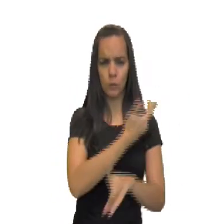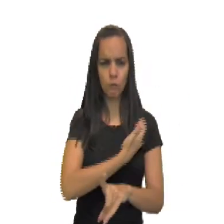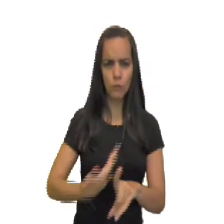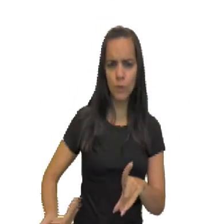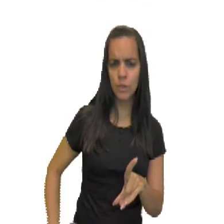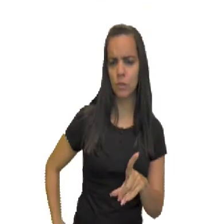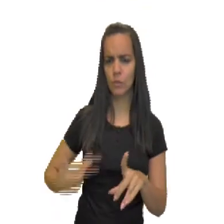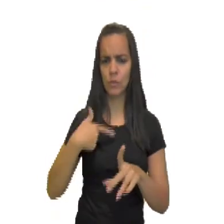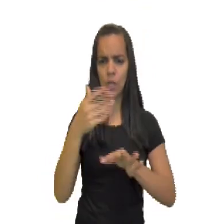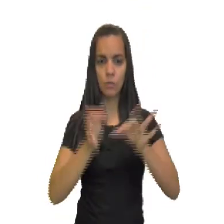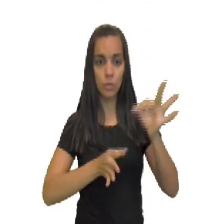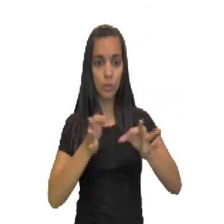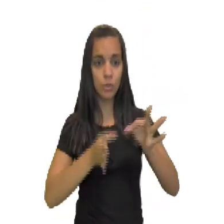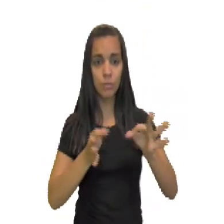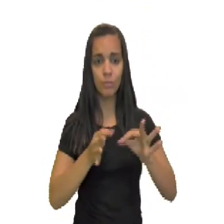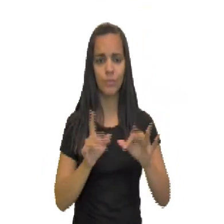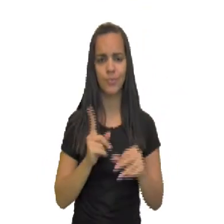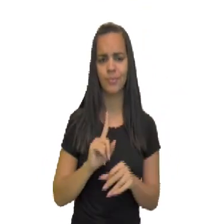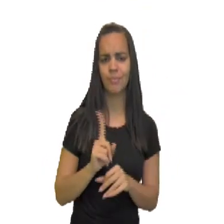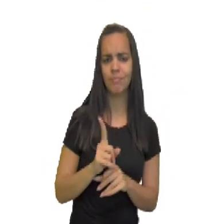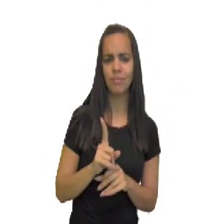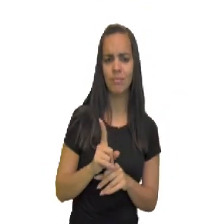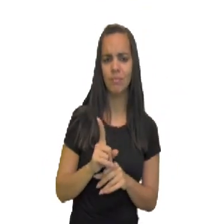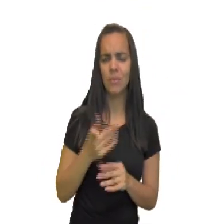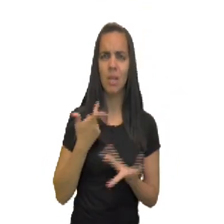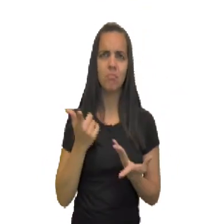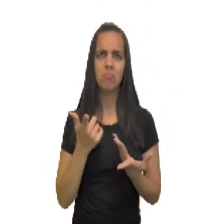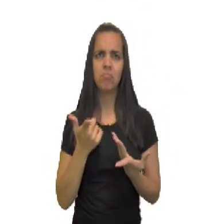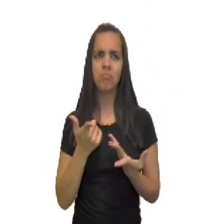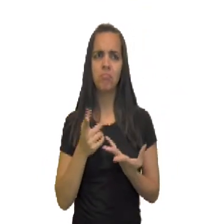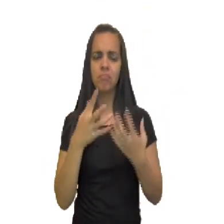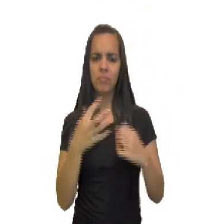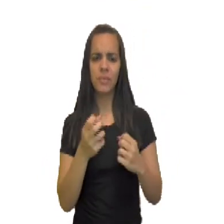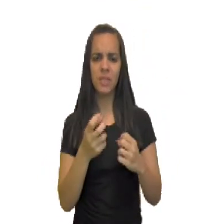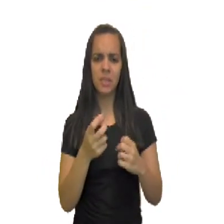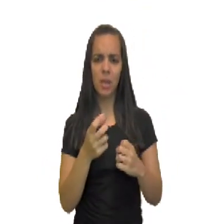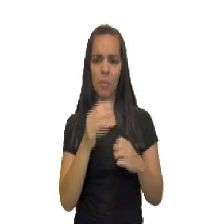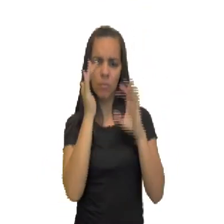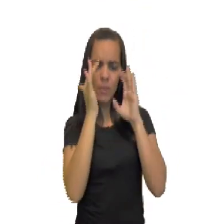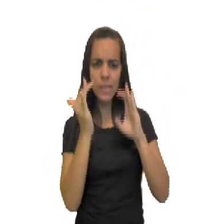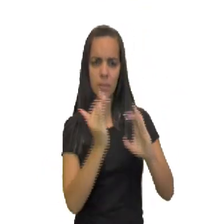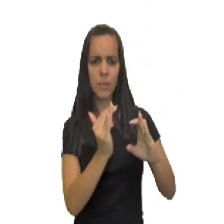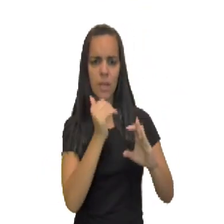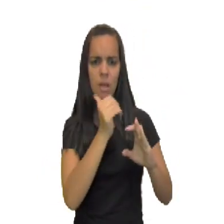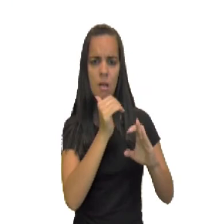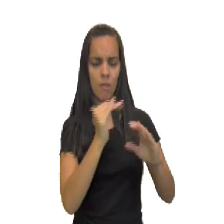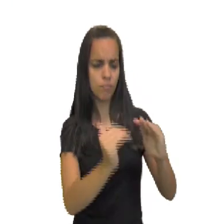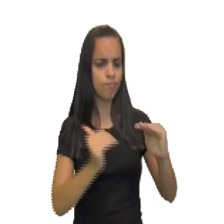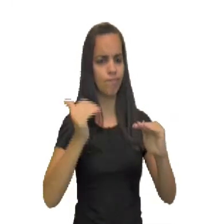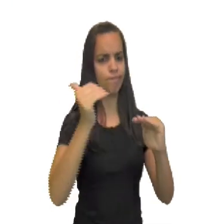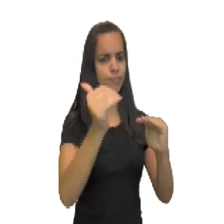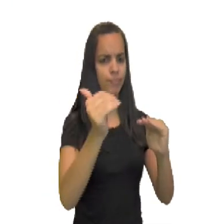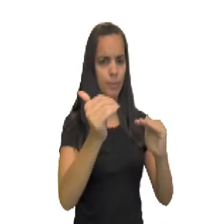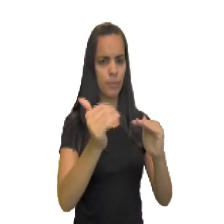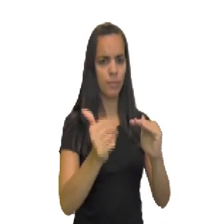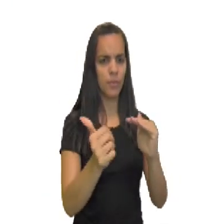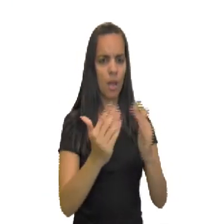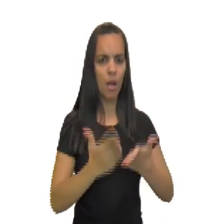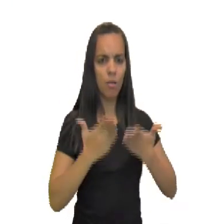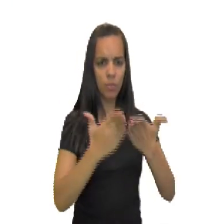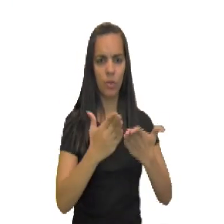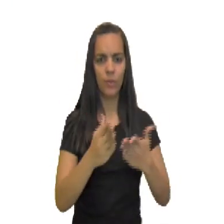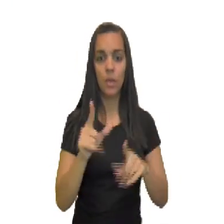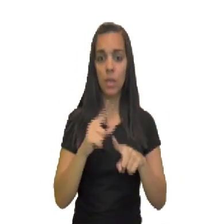a Justiça, não respaldava as mulheres, e como foi no caso dela, e ela teve que recorrer a